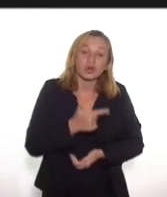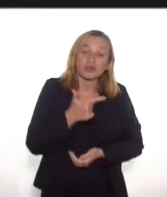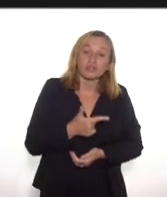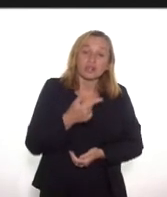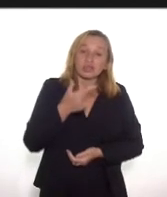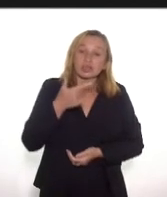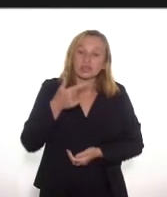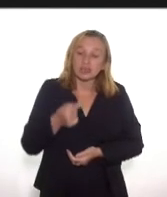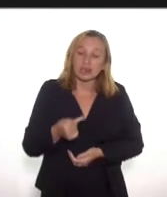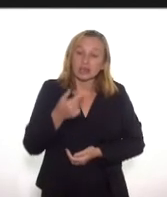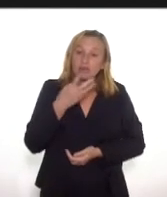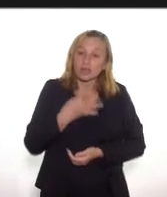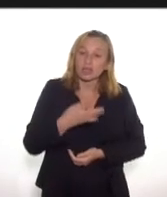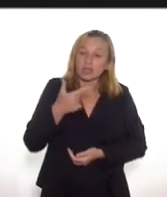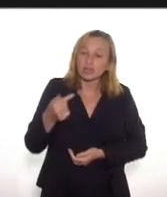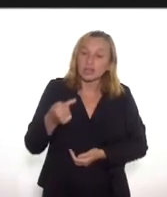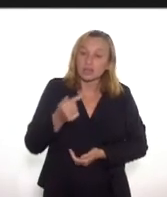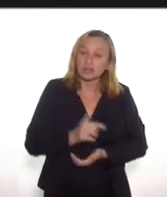2747.